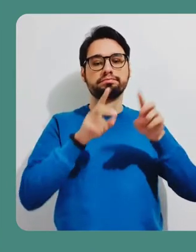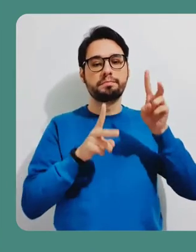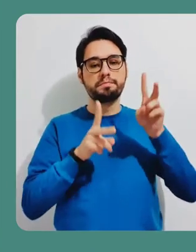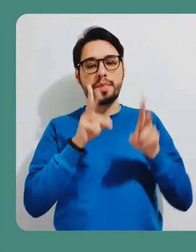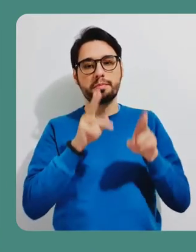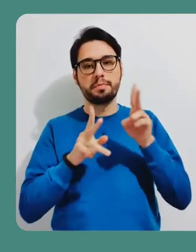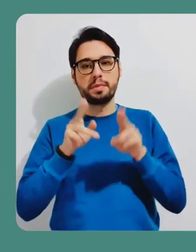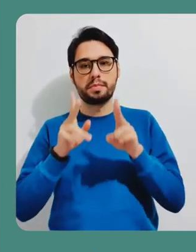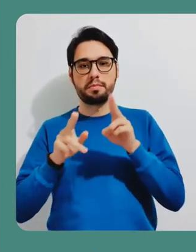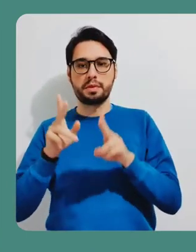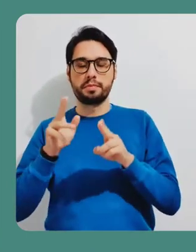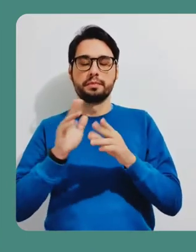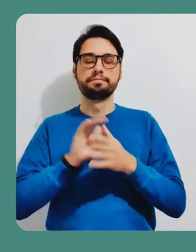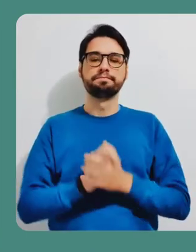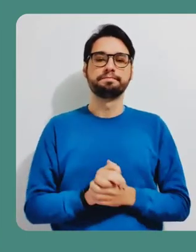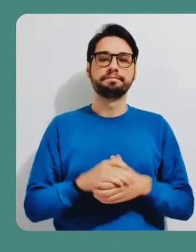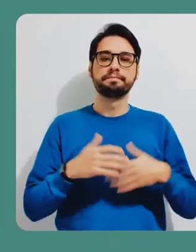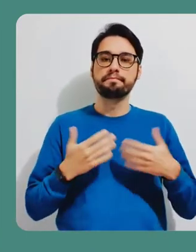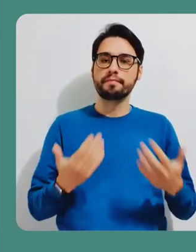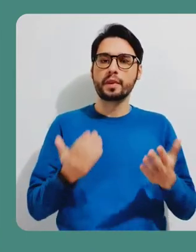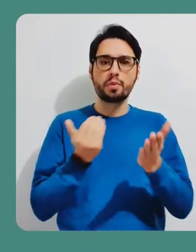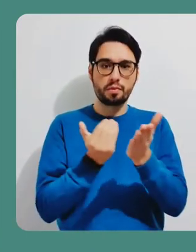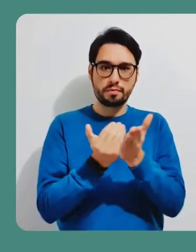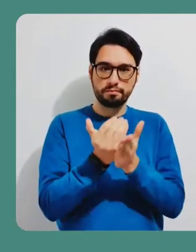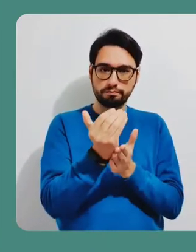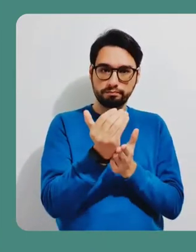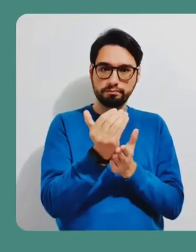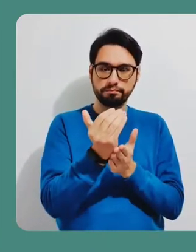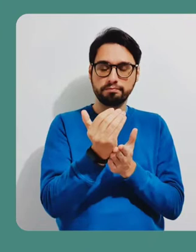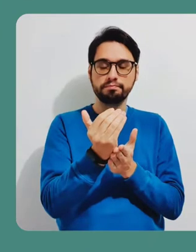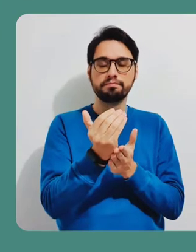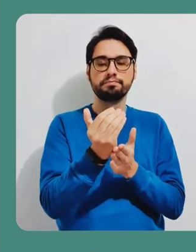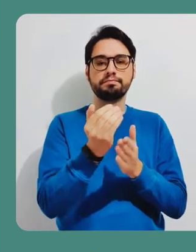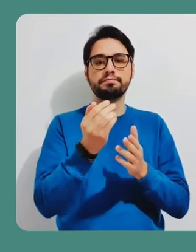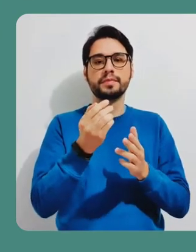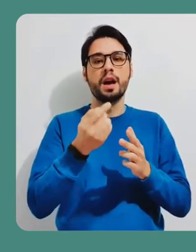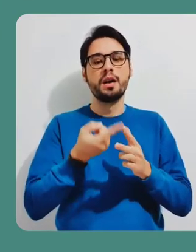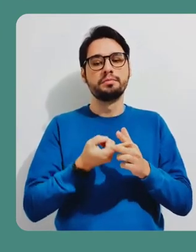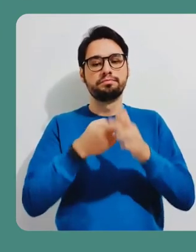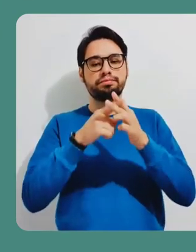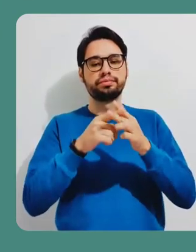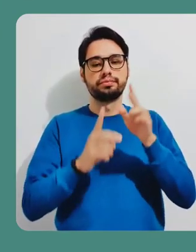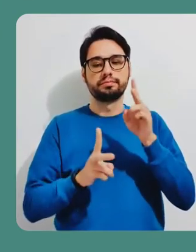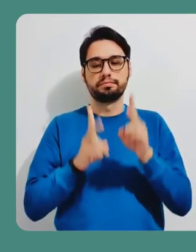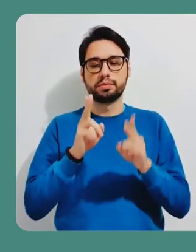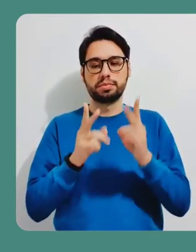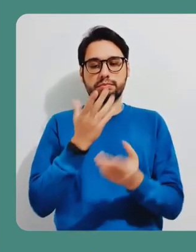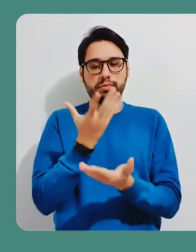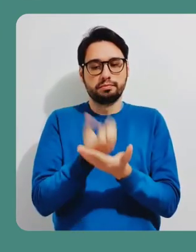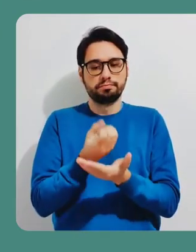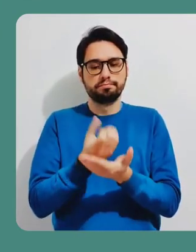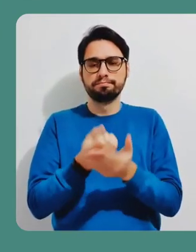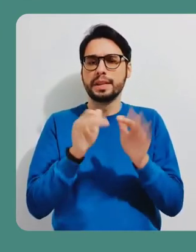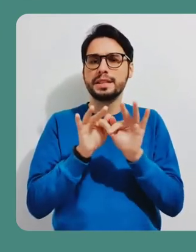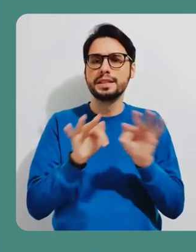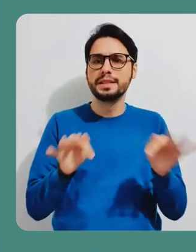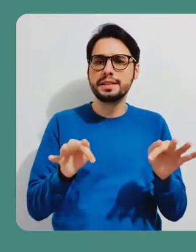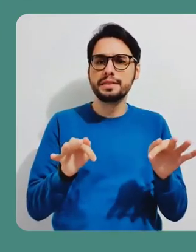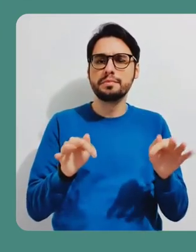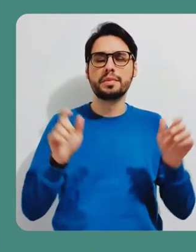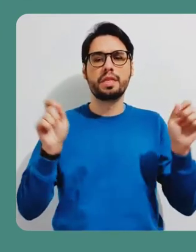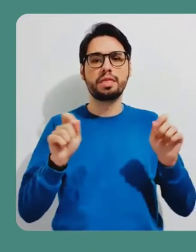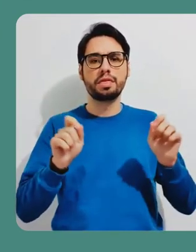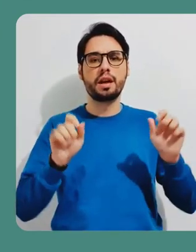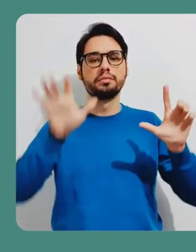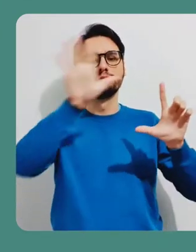depois a sua gravação e poder fazer toda a edição iniciar uma gravação no audacity é muito simples aqui